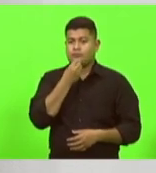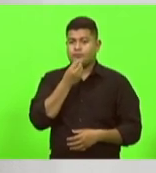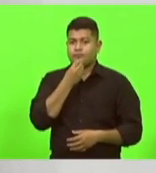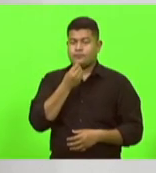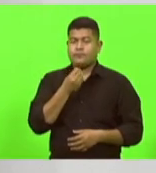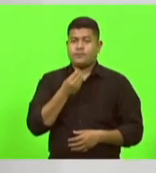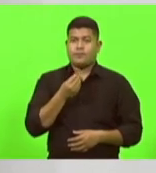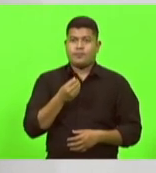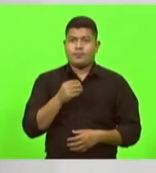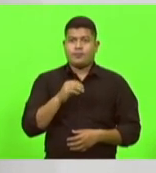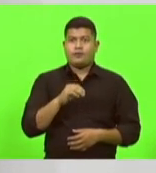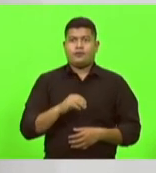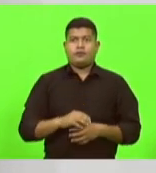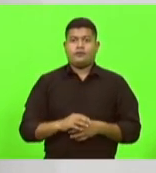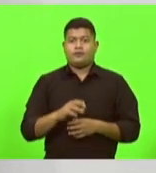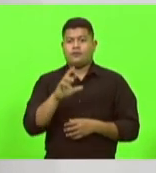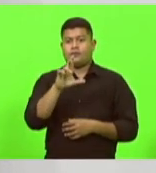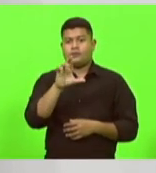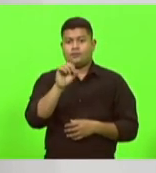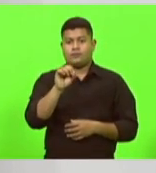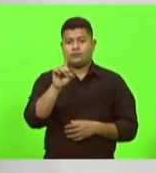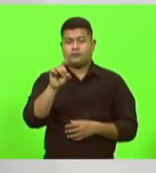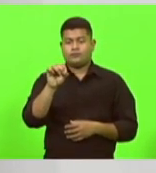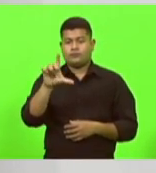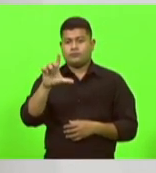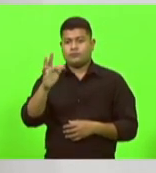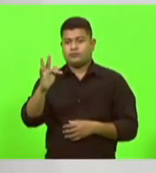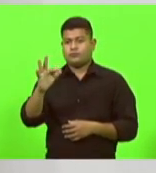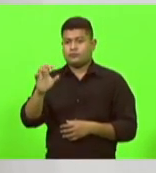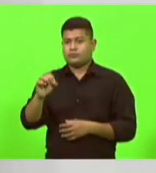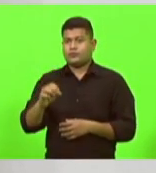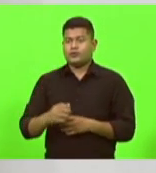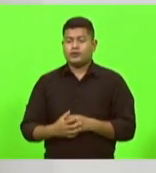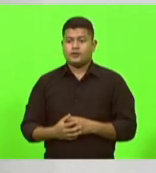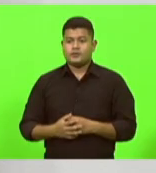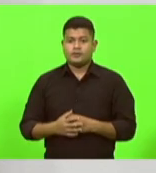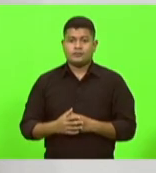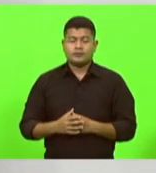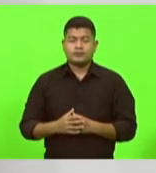Cristóvão Rodolfo Froner.